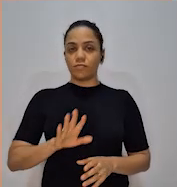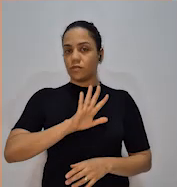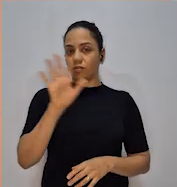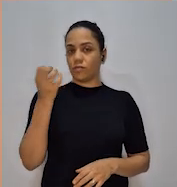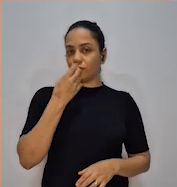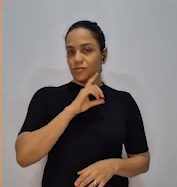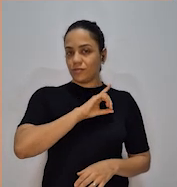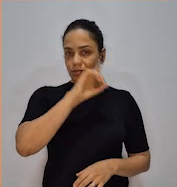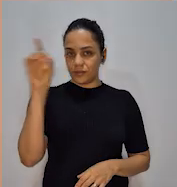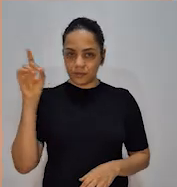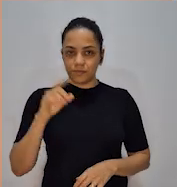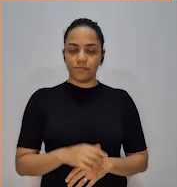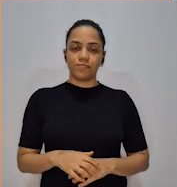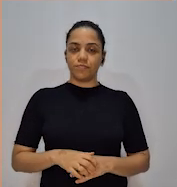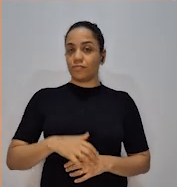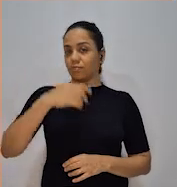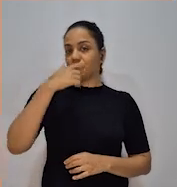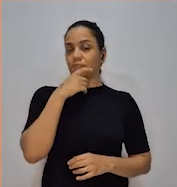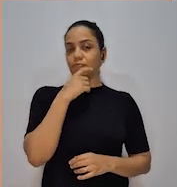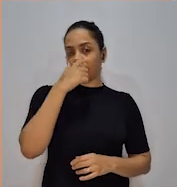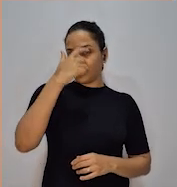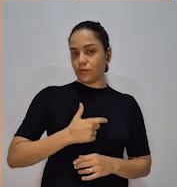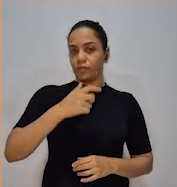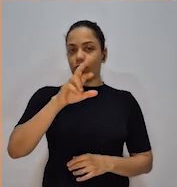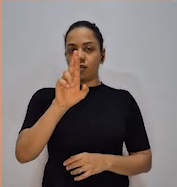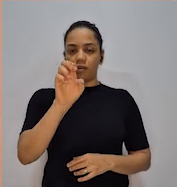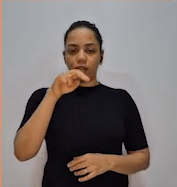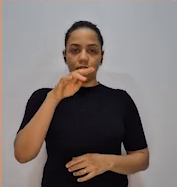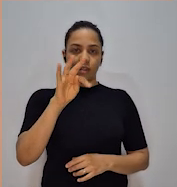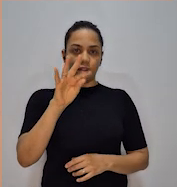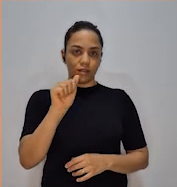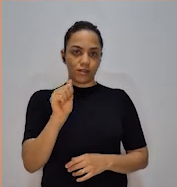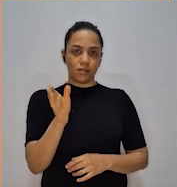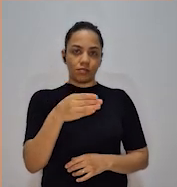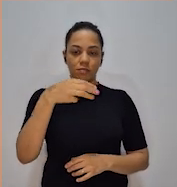Olá, muito bom dia. Eu sou Renata Martorelli.